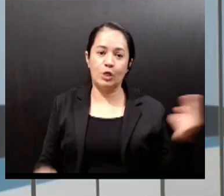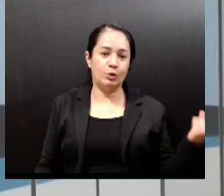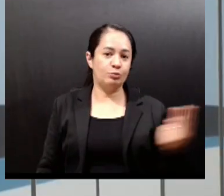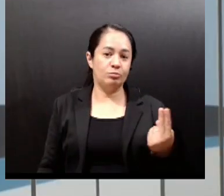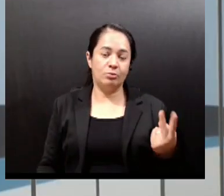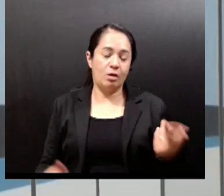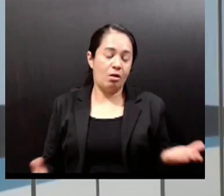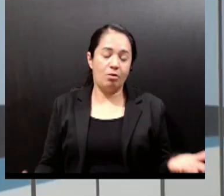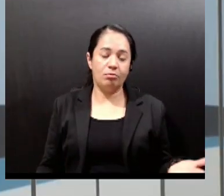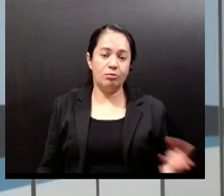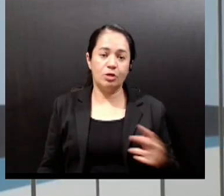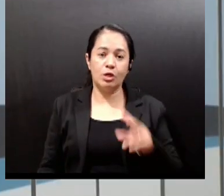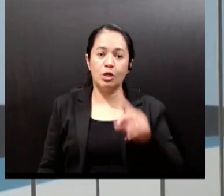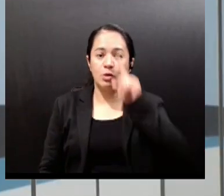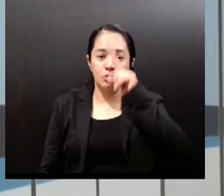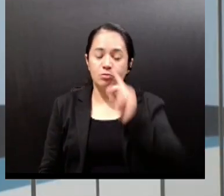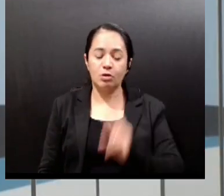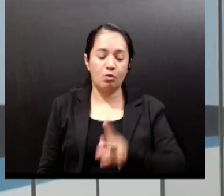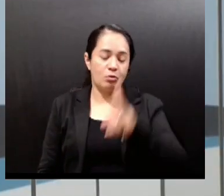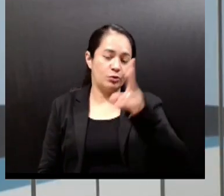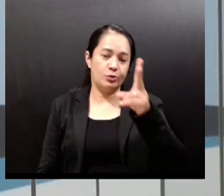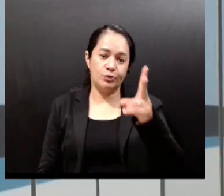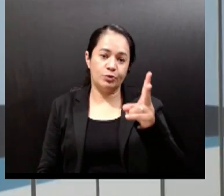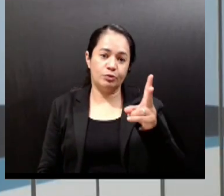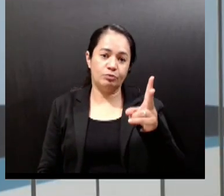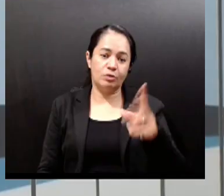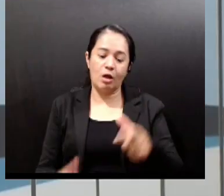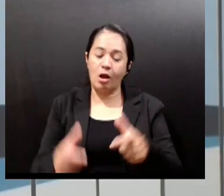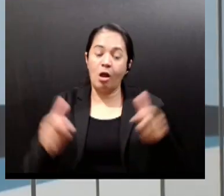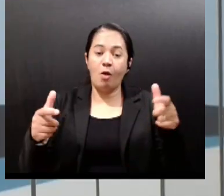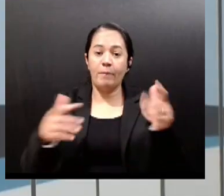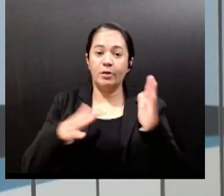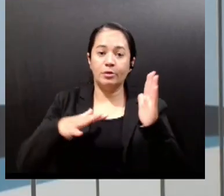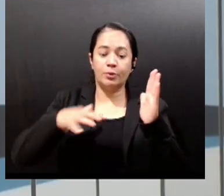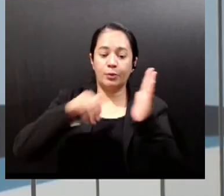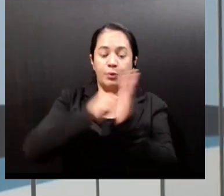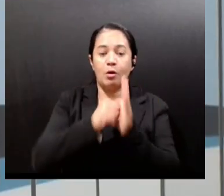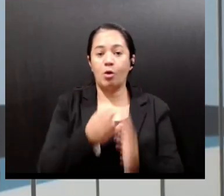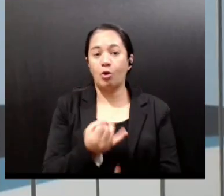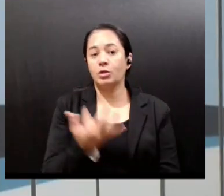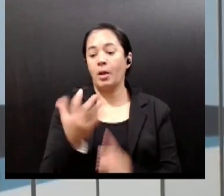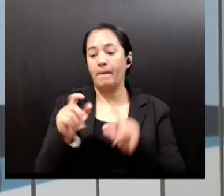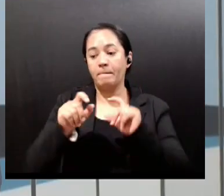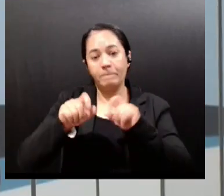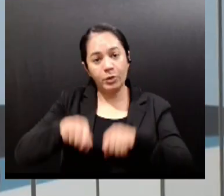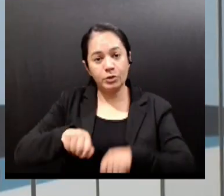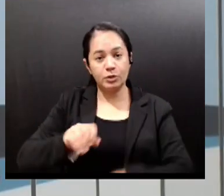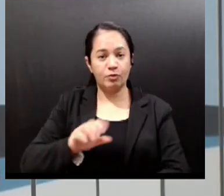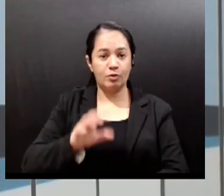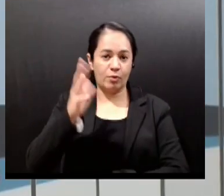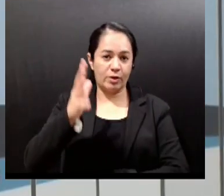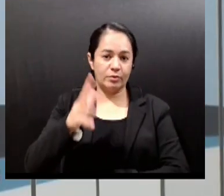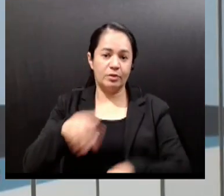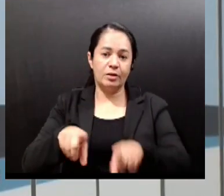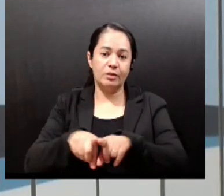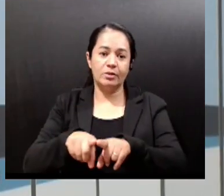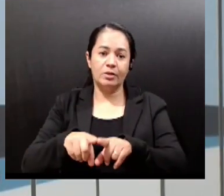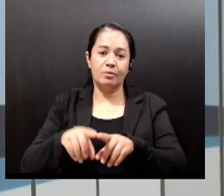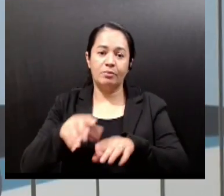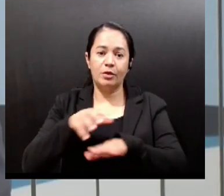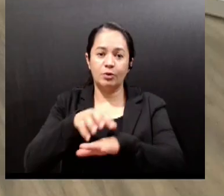riscos realmente de aumentar o número de acidentes pode ocorrer que fragiliza, na verdade, o transporte por